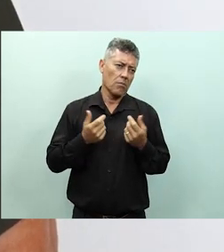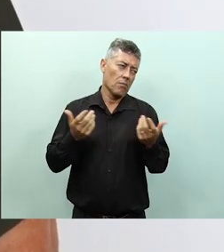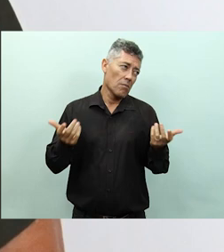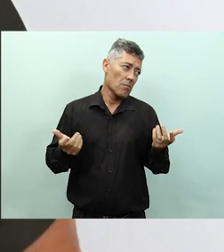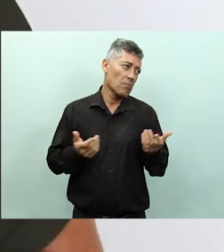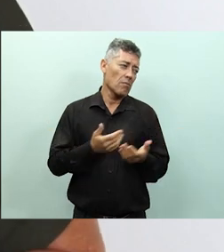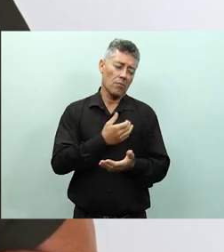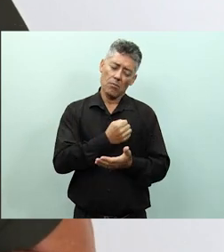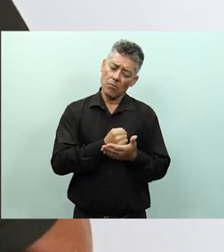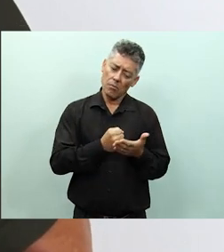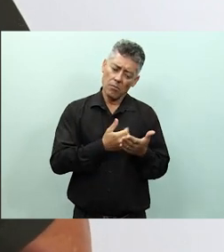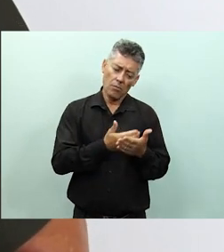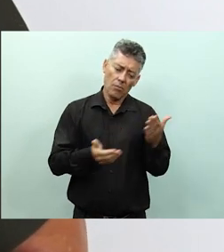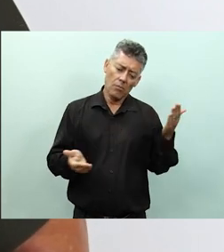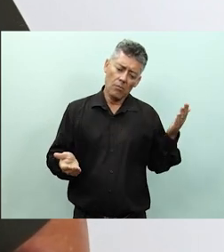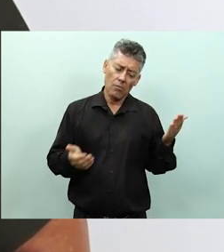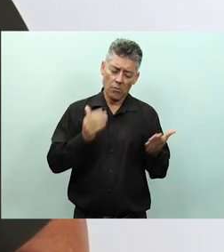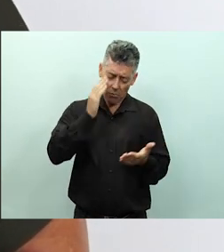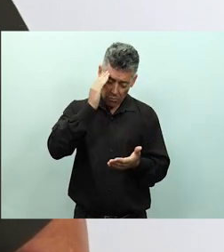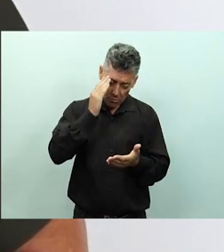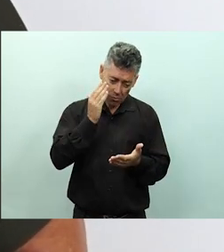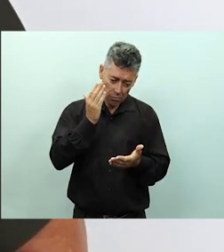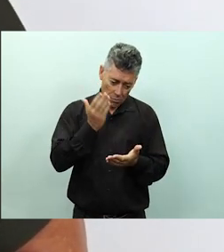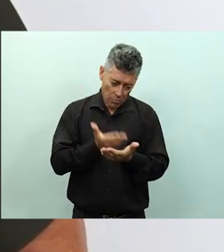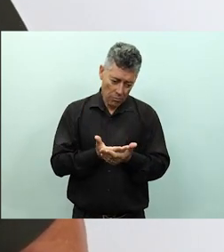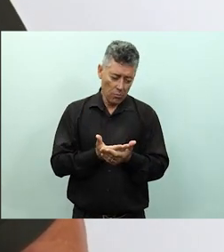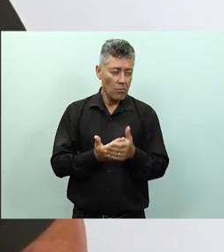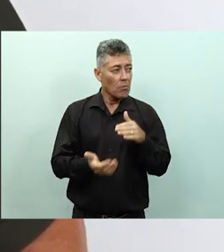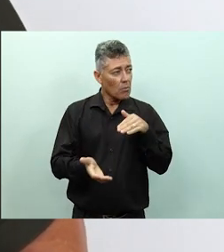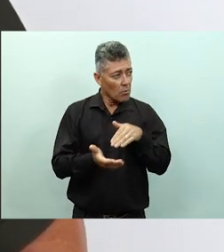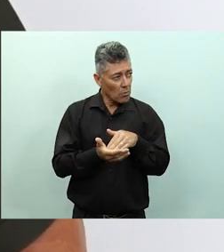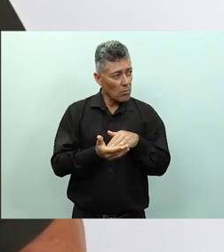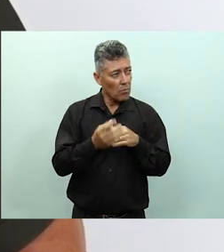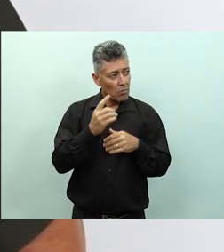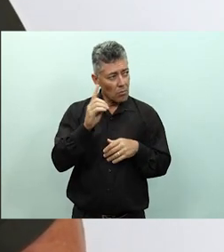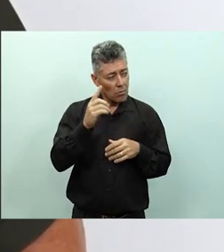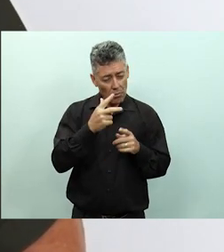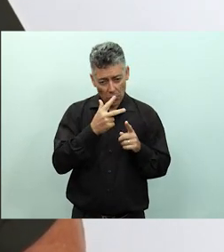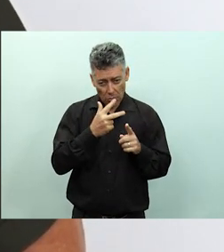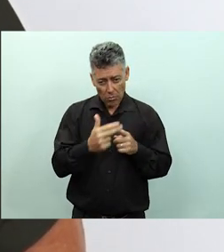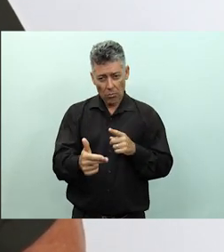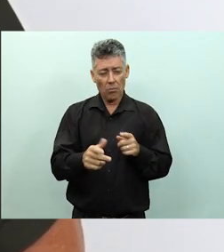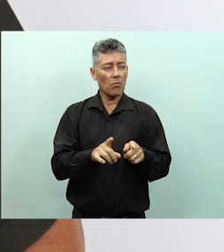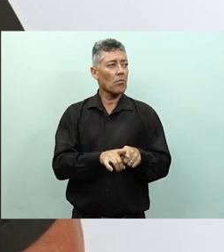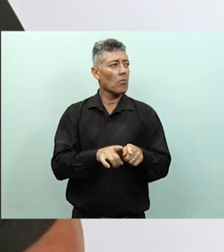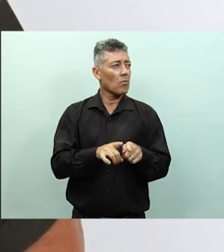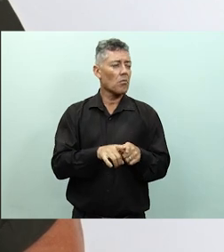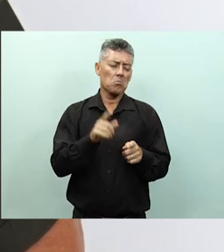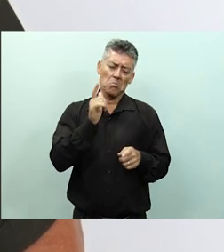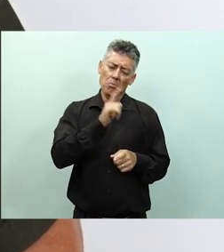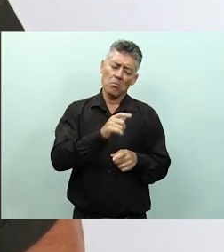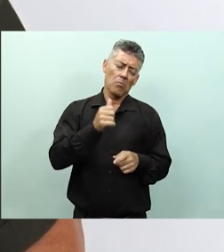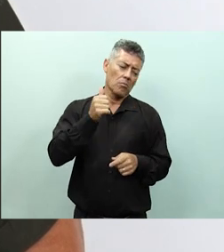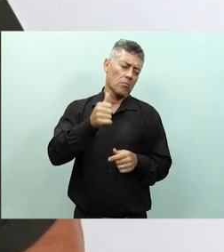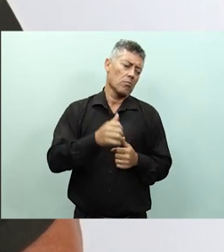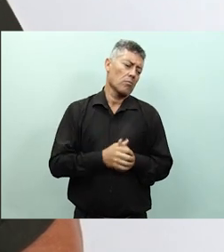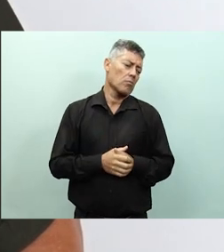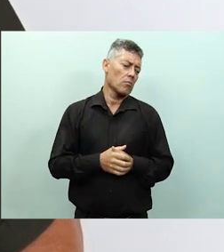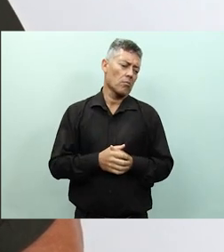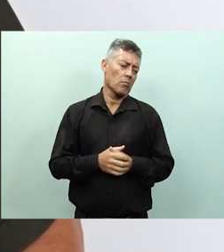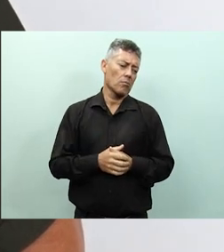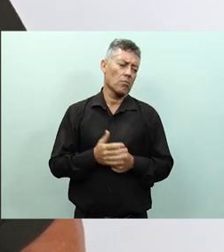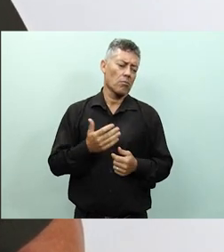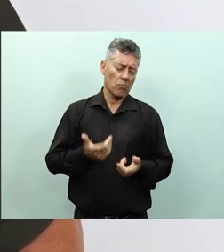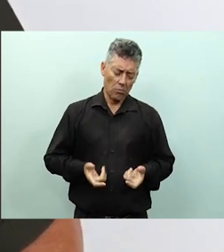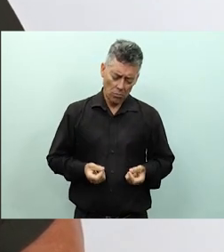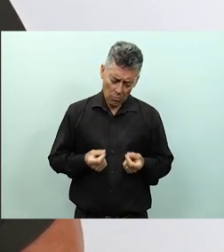doença terrível, né? Mas ela acreditava até a última hora que ela ia vencer, que ela ia sair dali, que ela